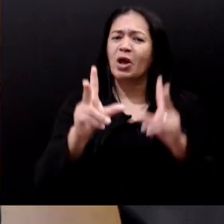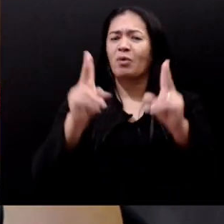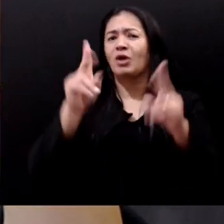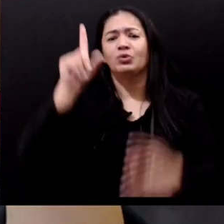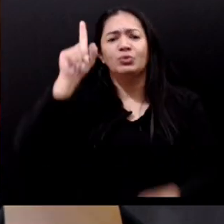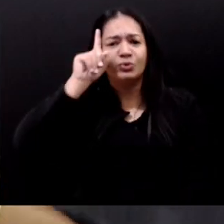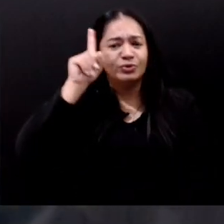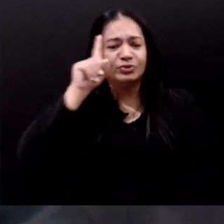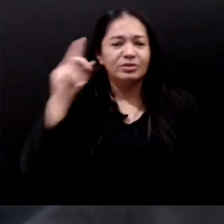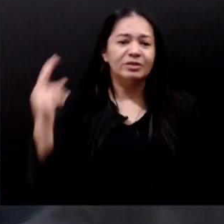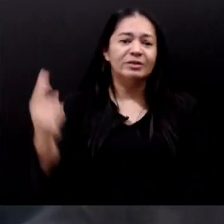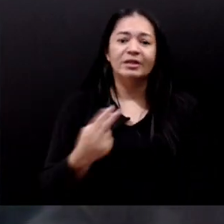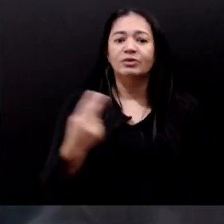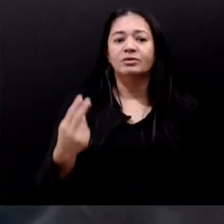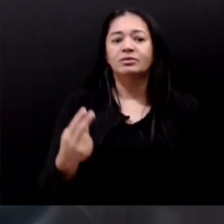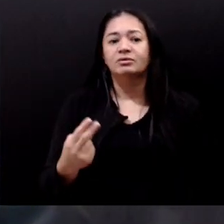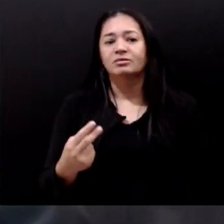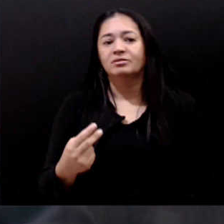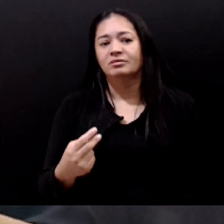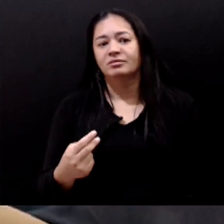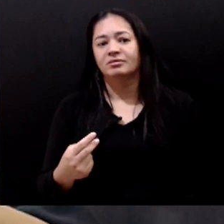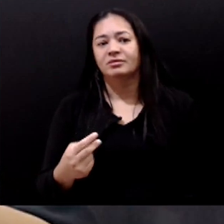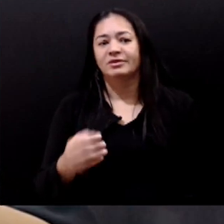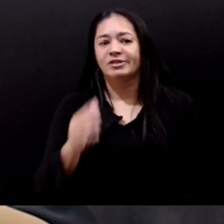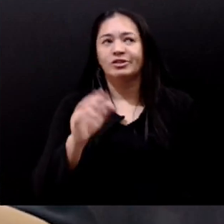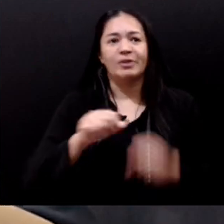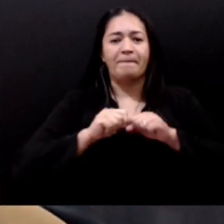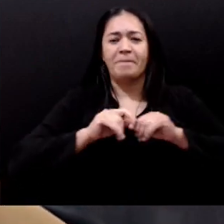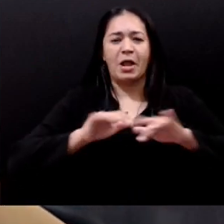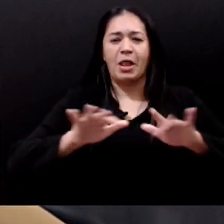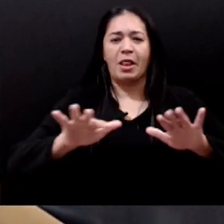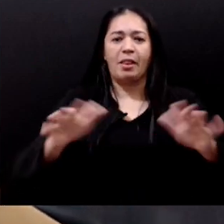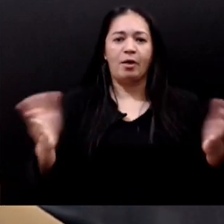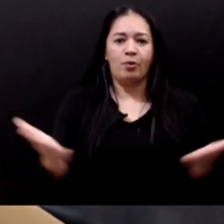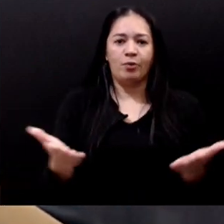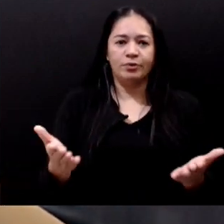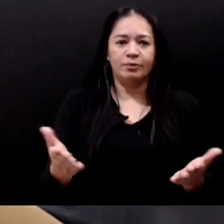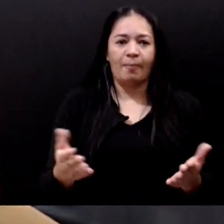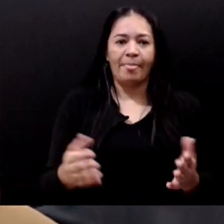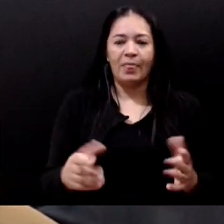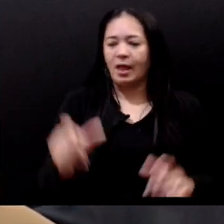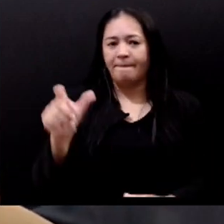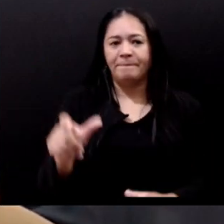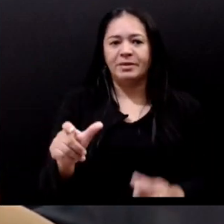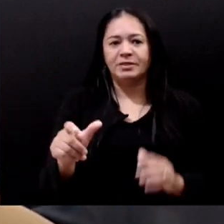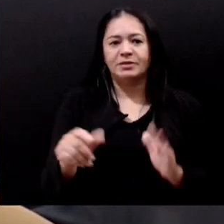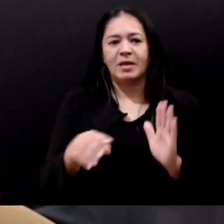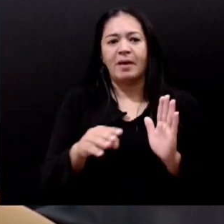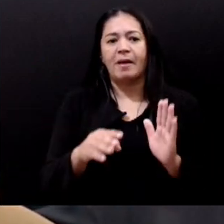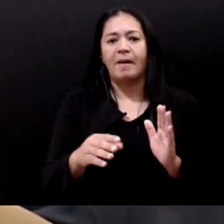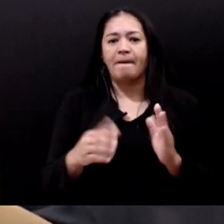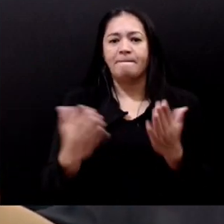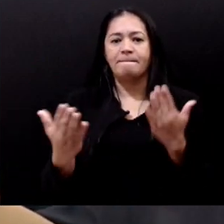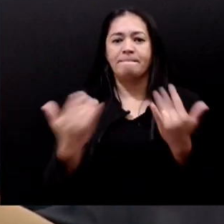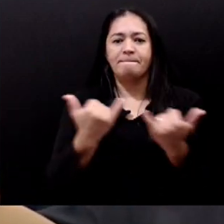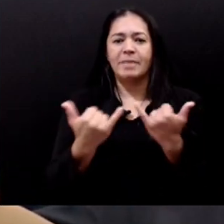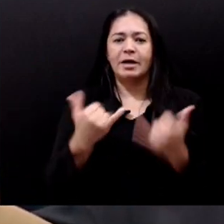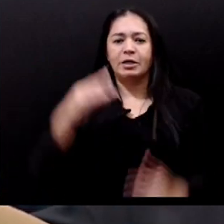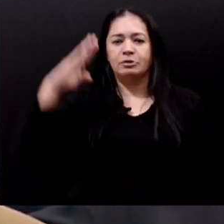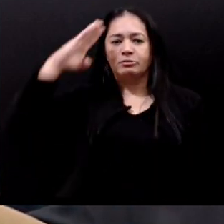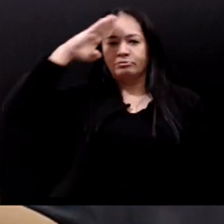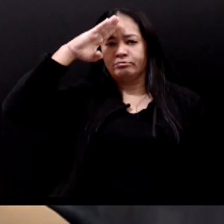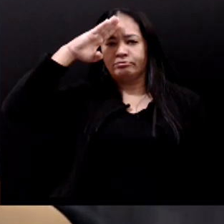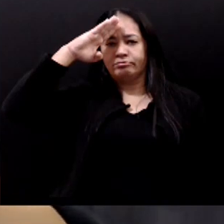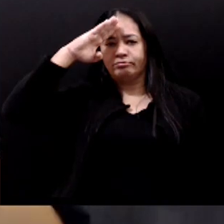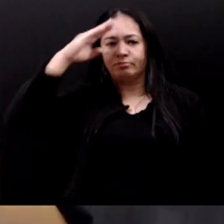tem sido muito disseminada atualmente, daquela pessoa que funciona como se fosse um soldadinho, como se É fosse lógico. uma inteligência artificial, como se fosse